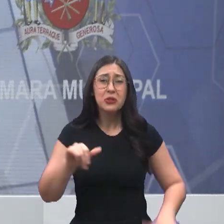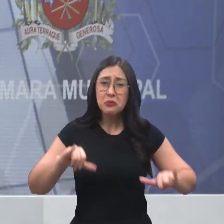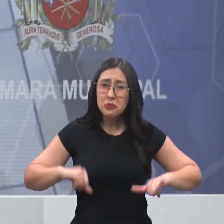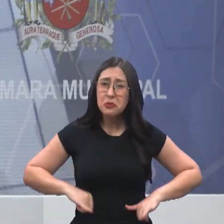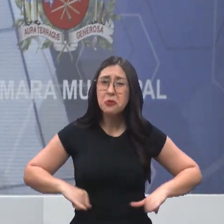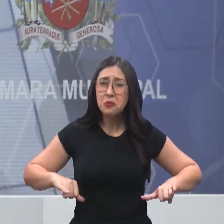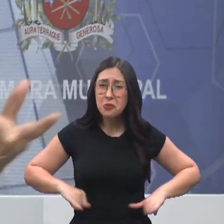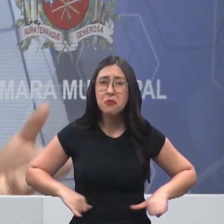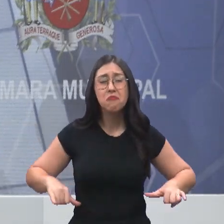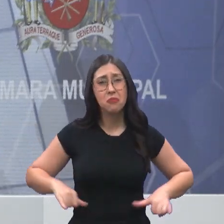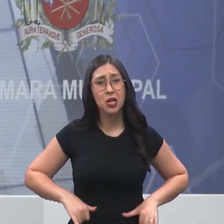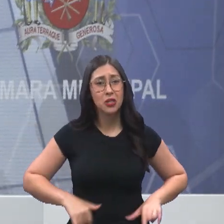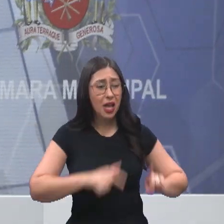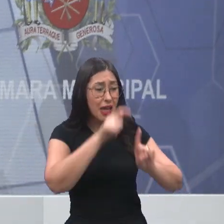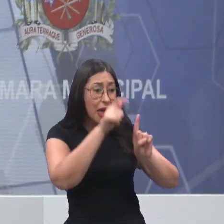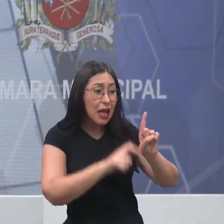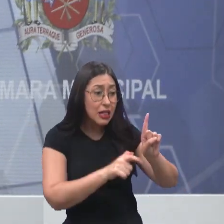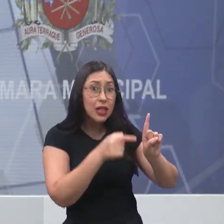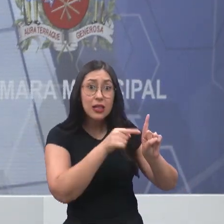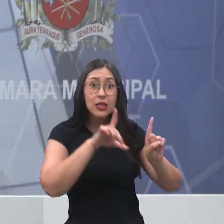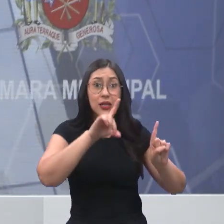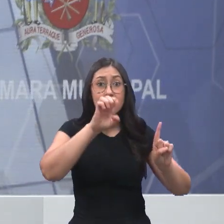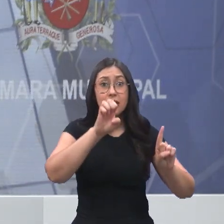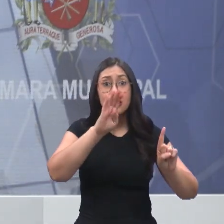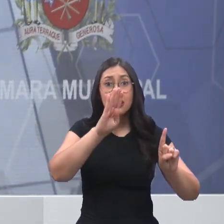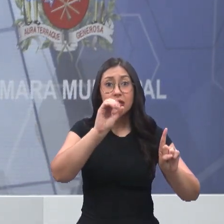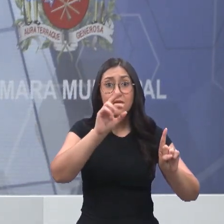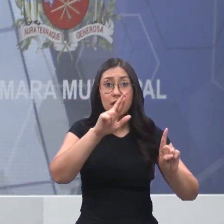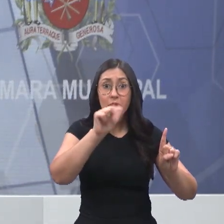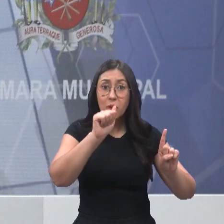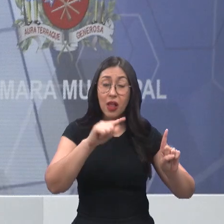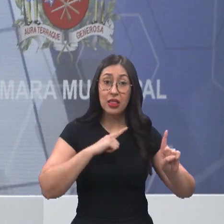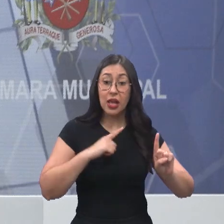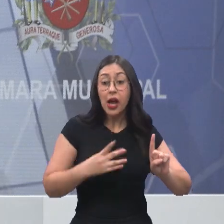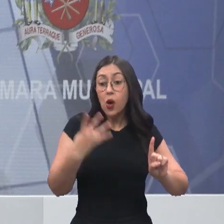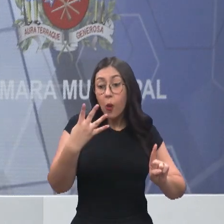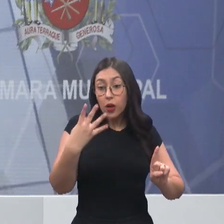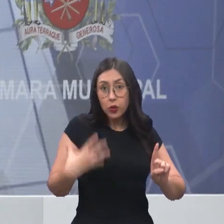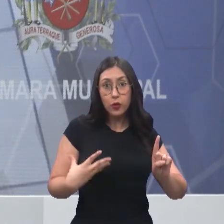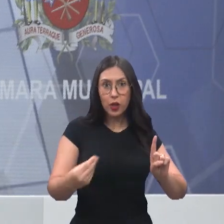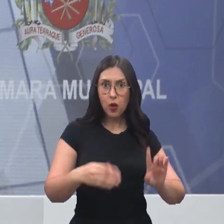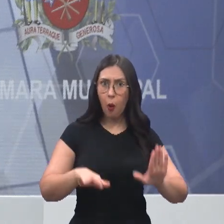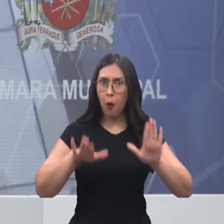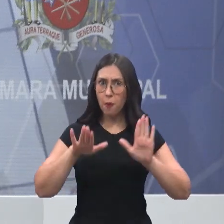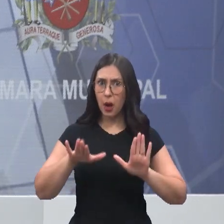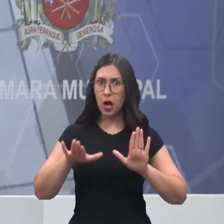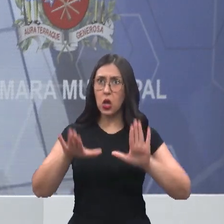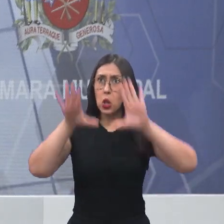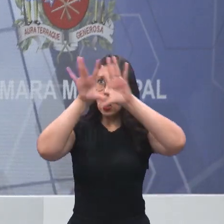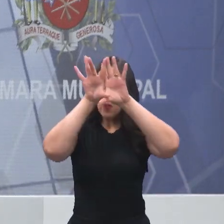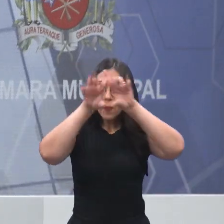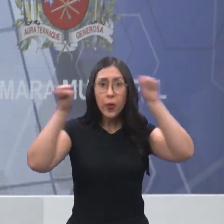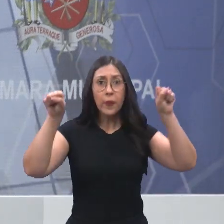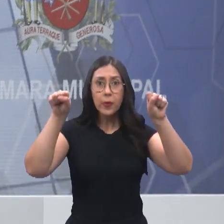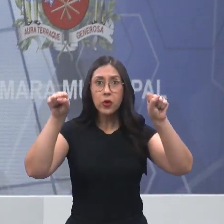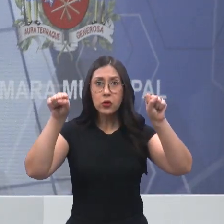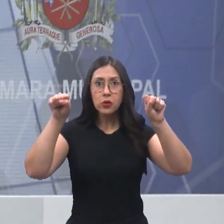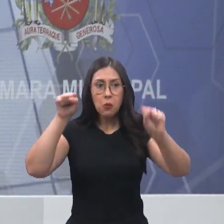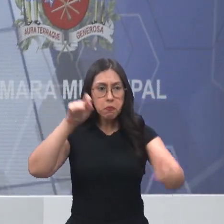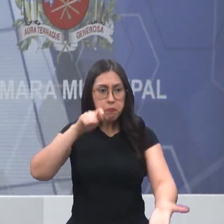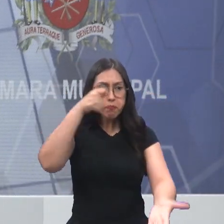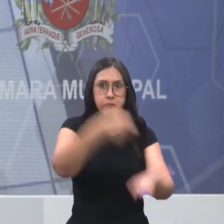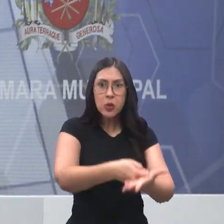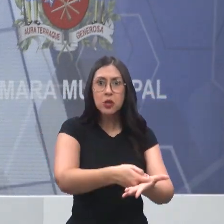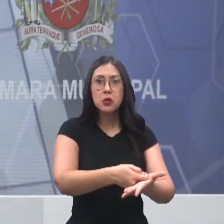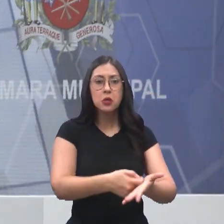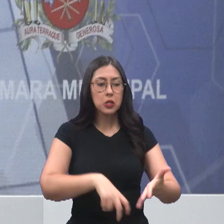a Débora com 4 filhos. E o nosso Supremo ter a coragem de dar como pena